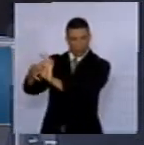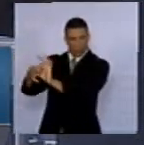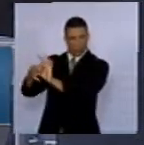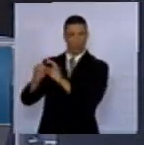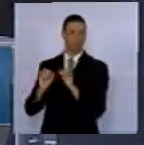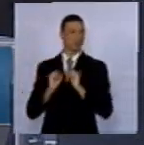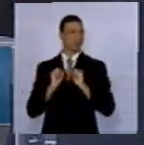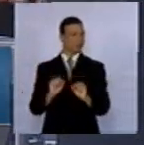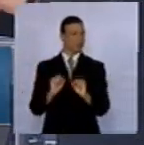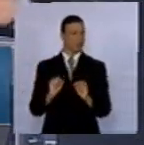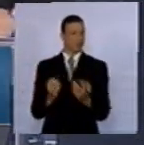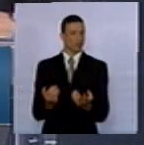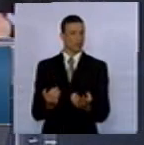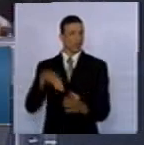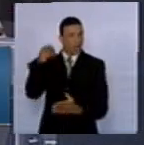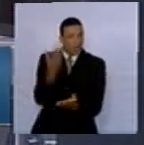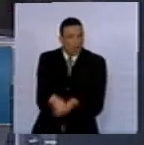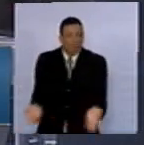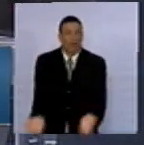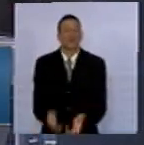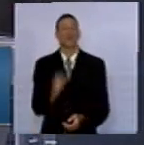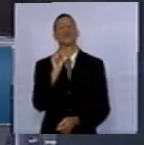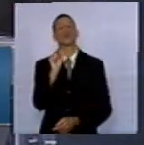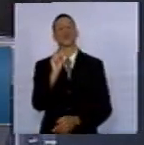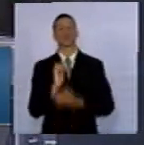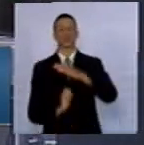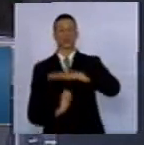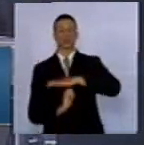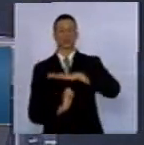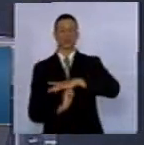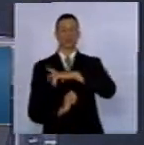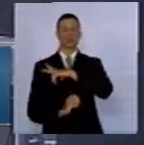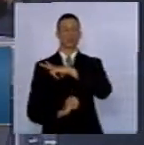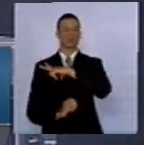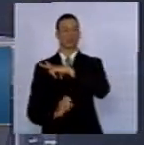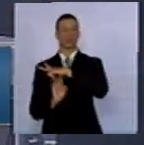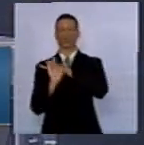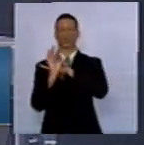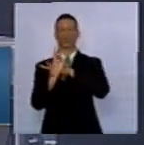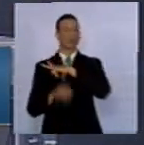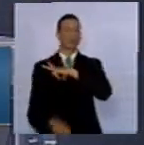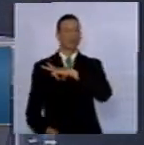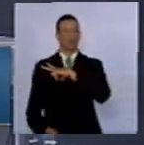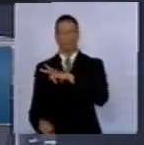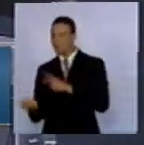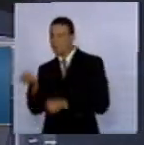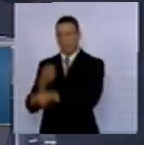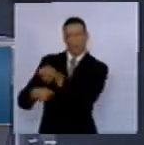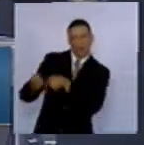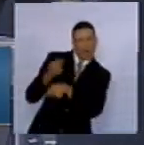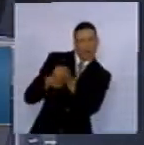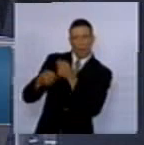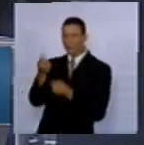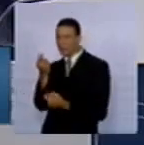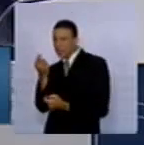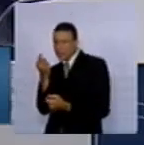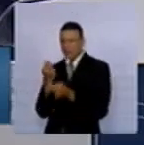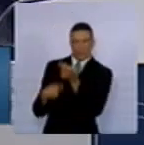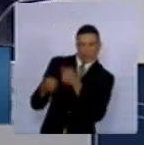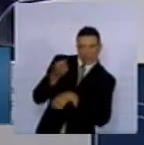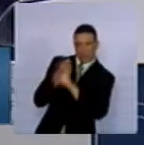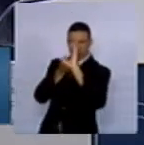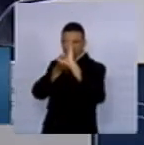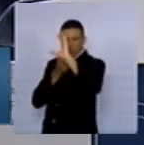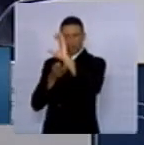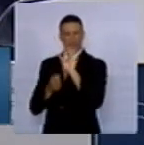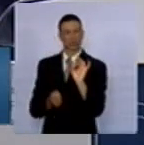essa concessão é um empresário privado negociando privadamente conforme interesses de mercado interesse